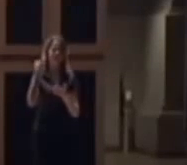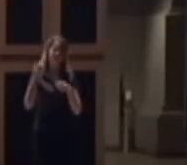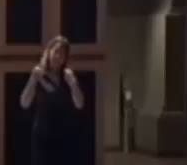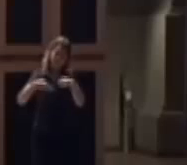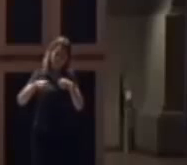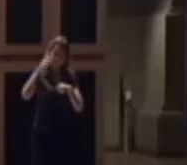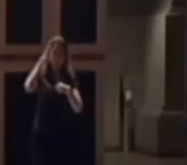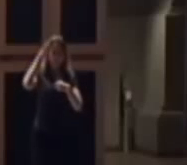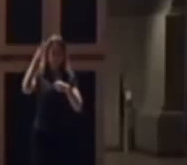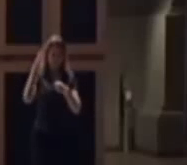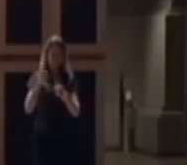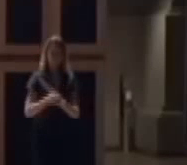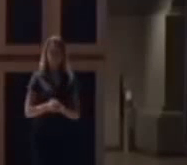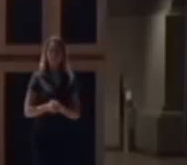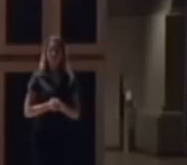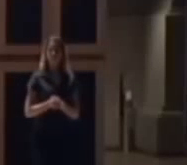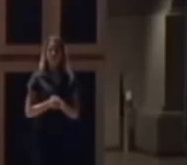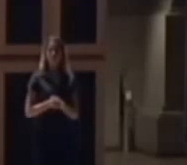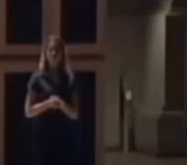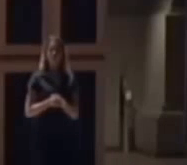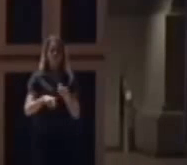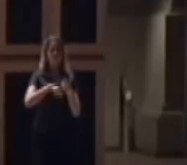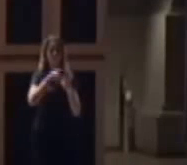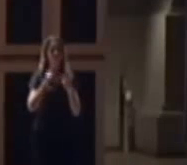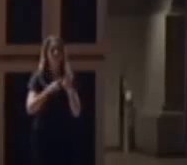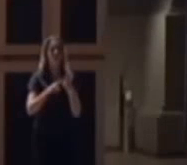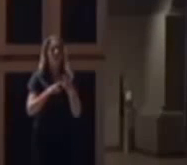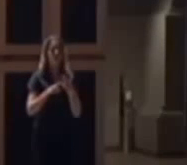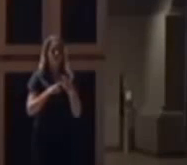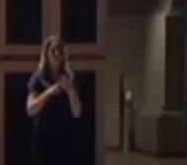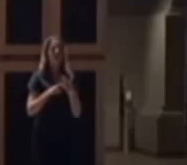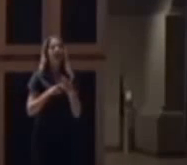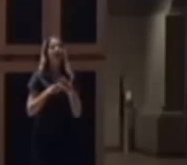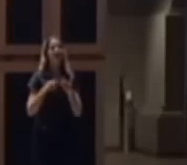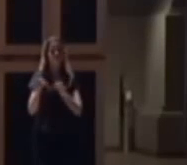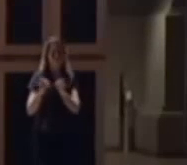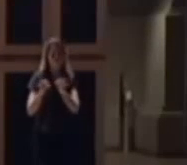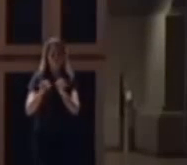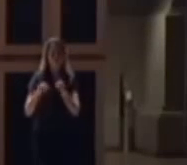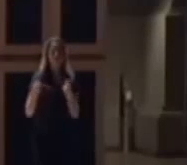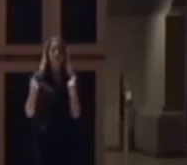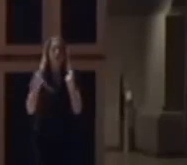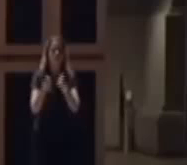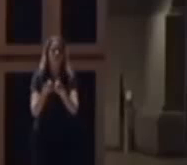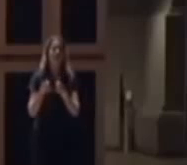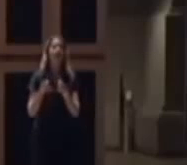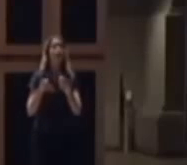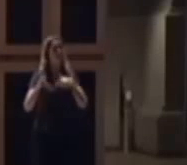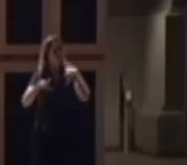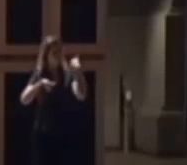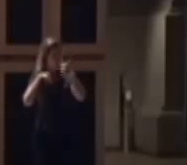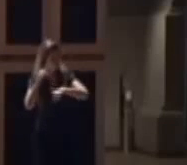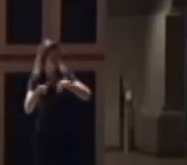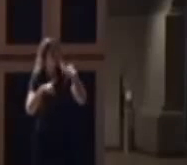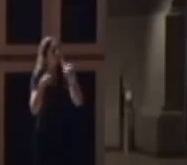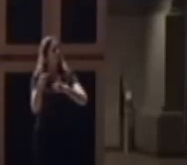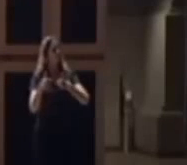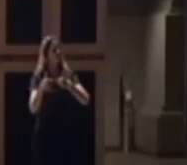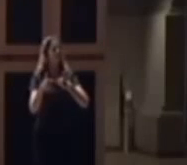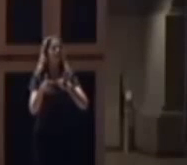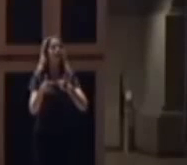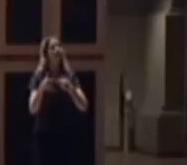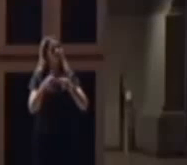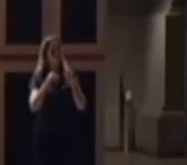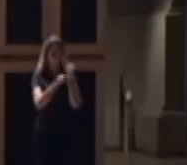curto e médio e longo prazos, e a integração do planejamento com orçamento. Isso foi feito um trabalho muito efetivo nos